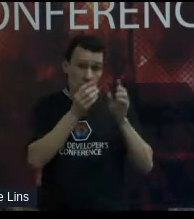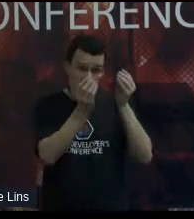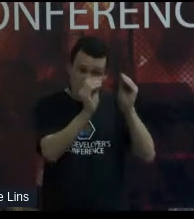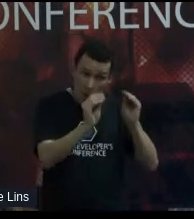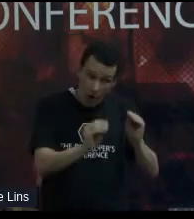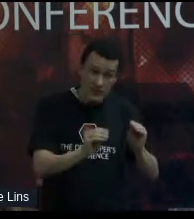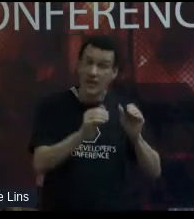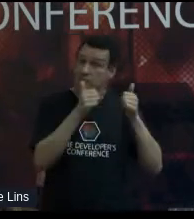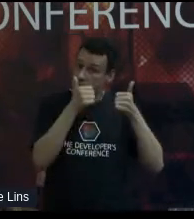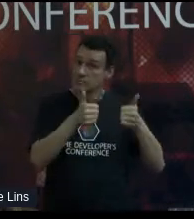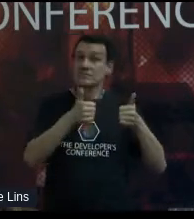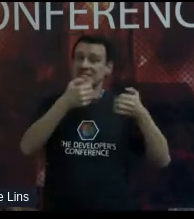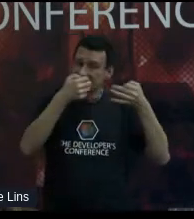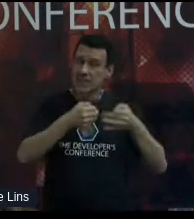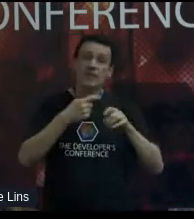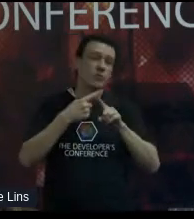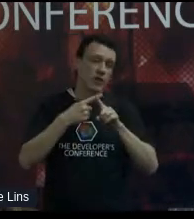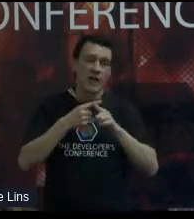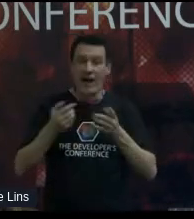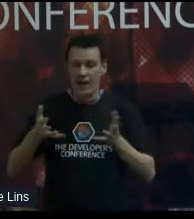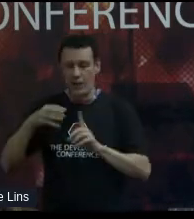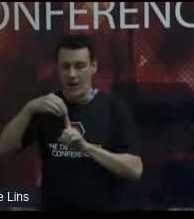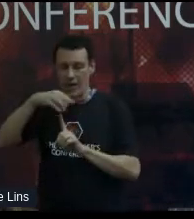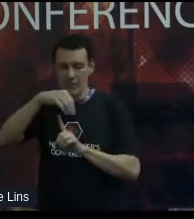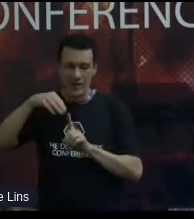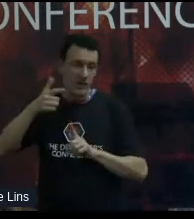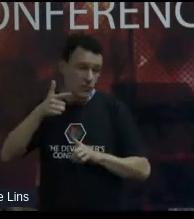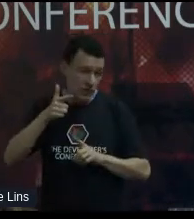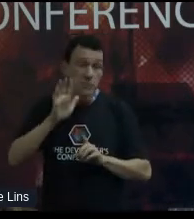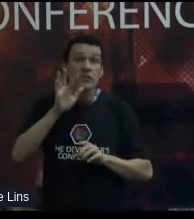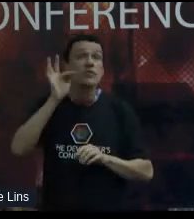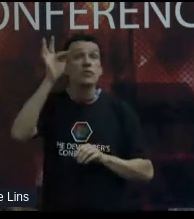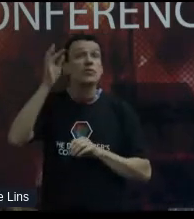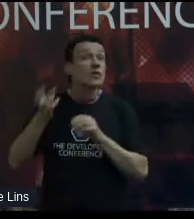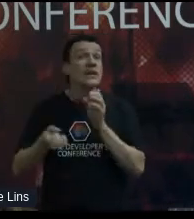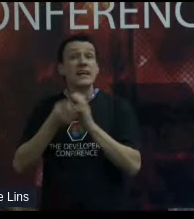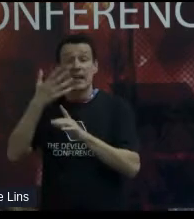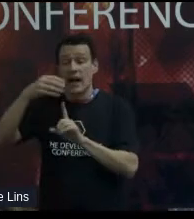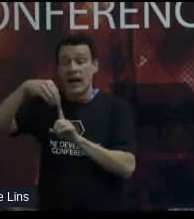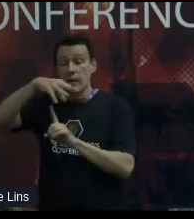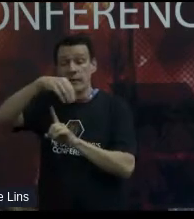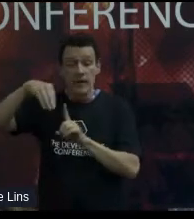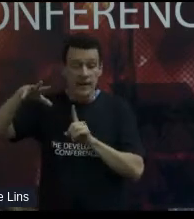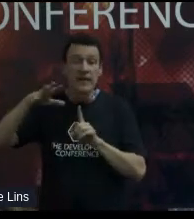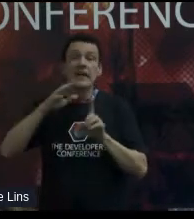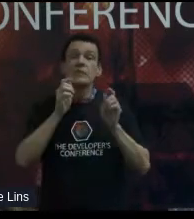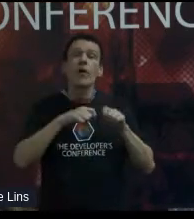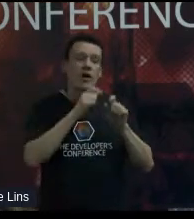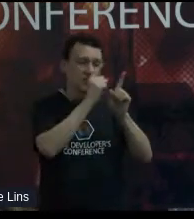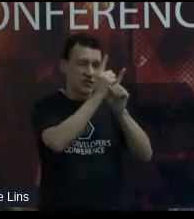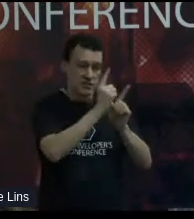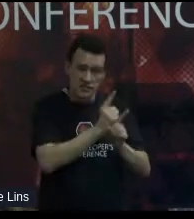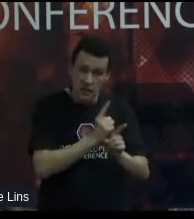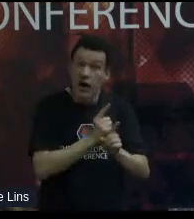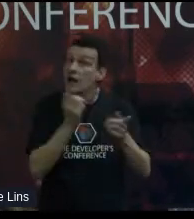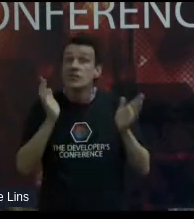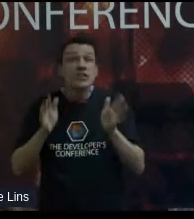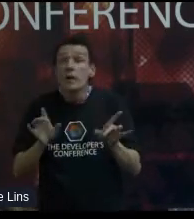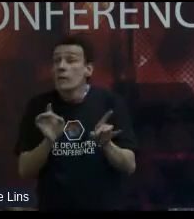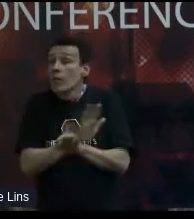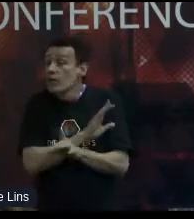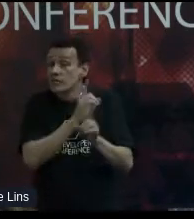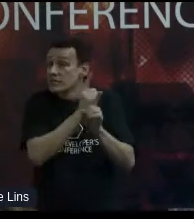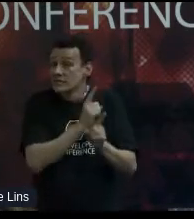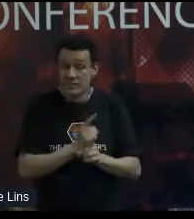semântica corretamente, vai ser melhor ainda, né? E em desenvolvimento web, implementar adequadamente todas as tags correspondentes ao nível